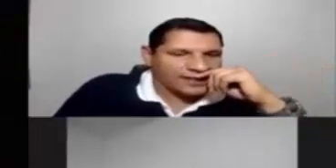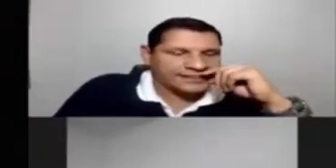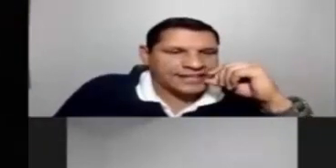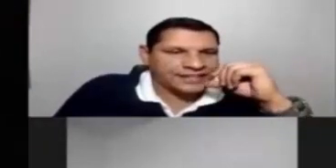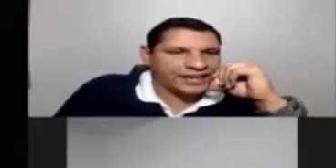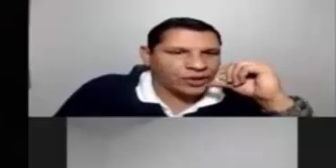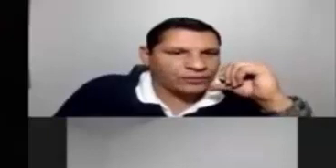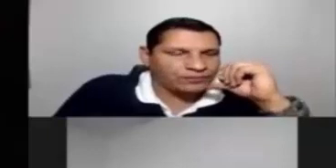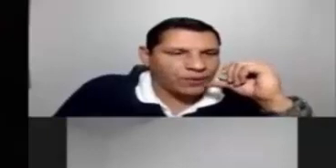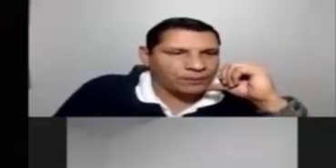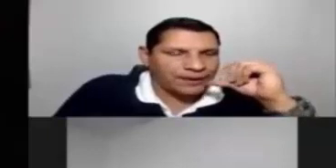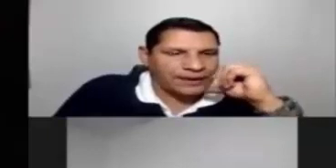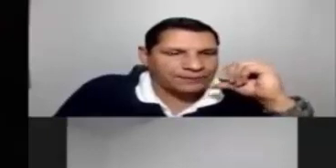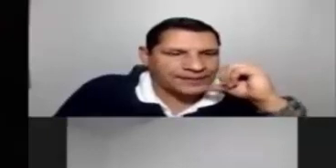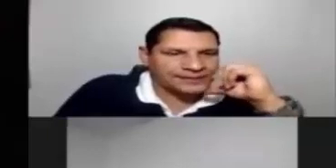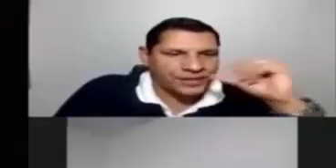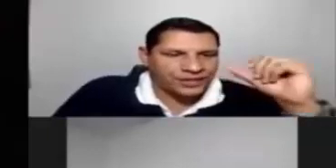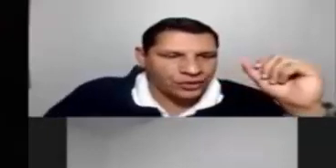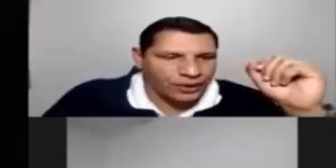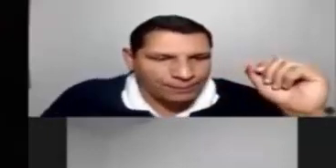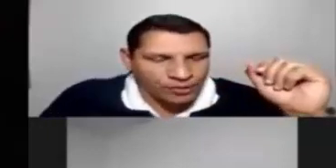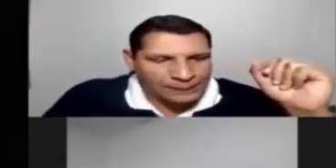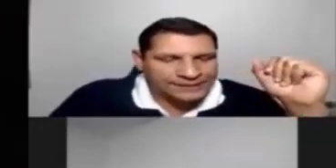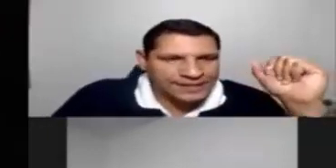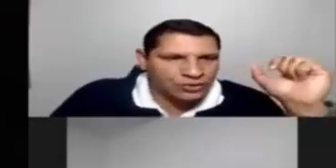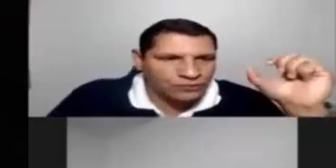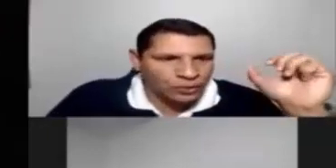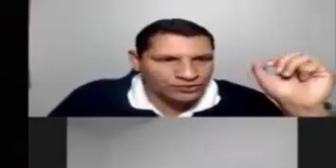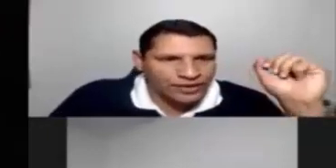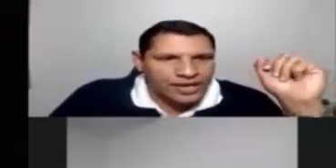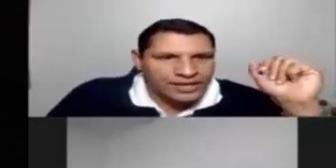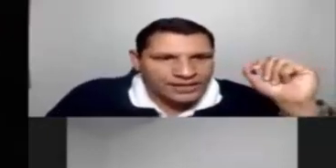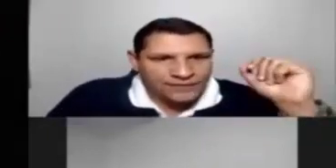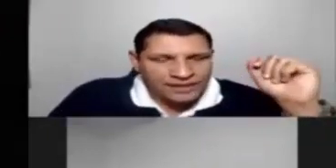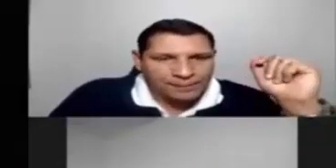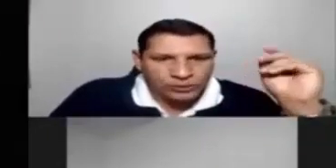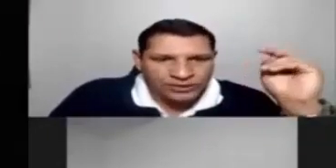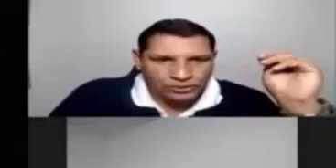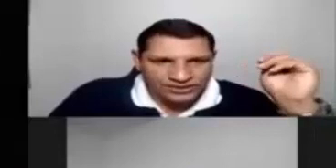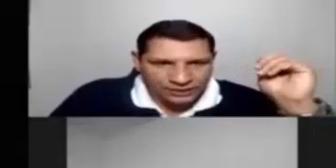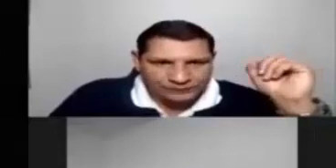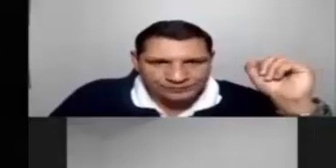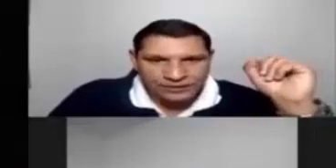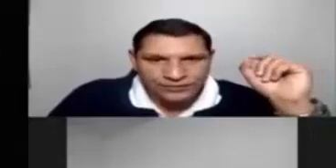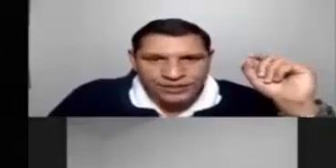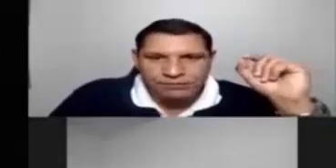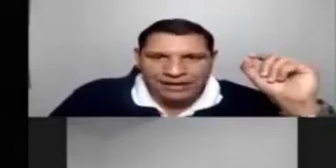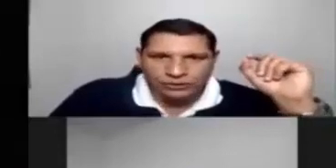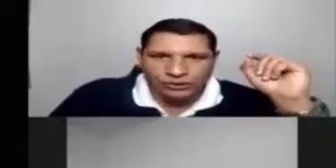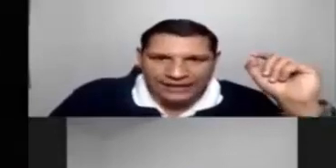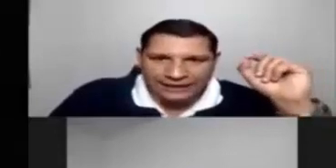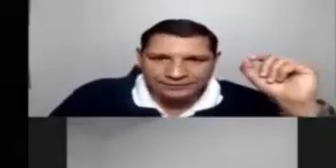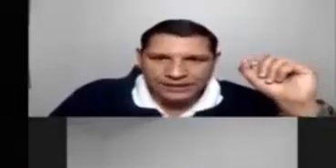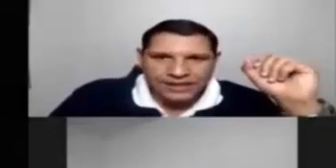Ó, esse texto aí, ó. Vamos para esse texto aqui, ó. Apocalipse 6, 9 e 11. E havendo aberto o quinto selo, vi